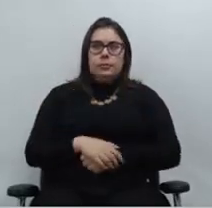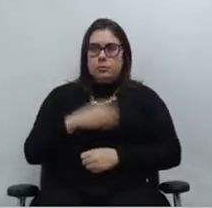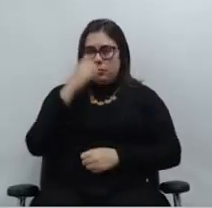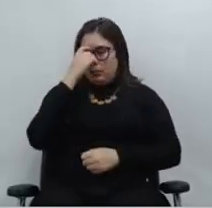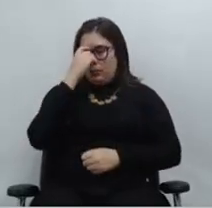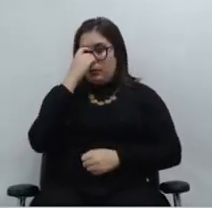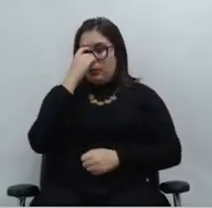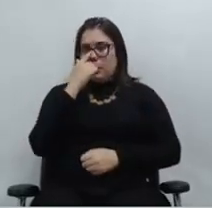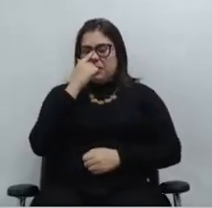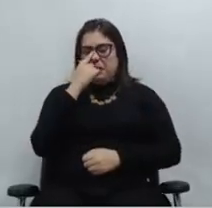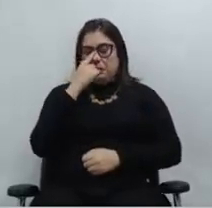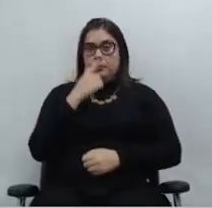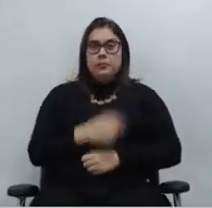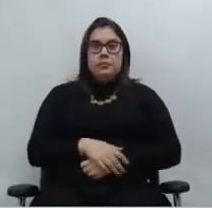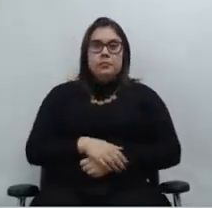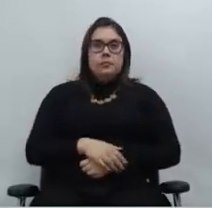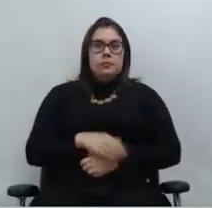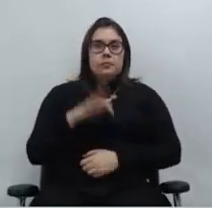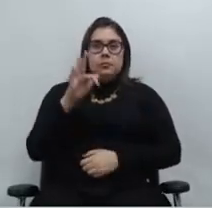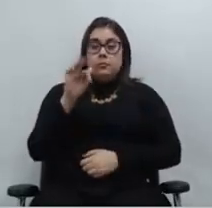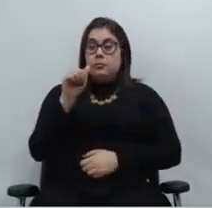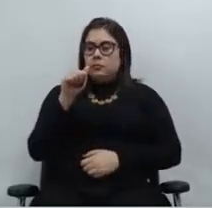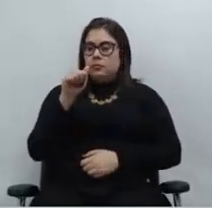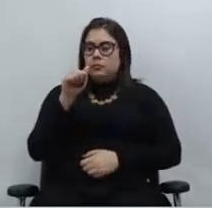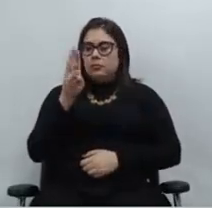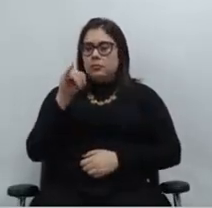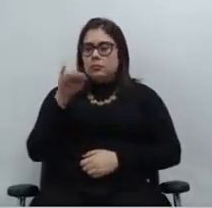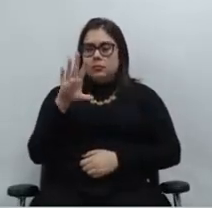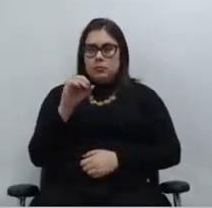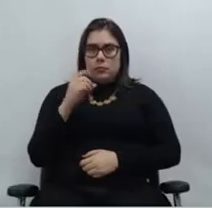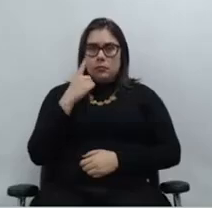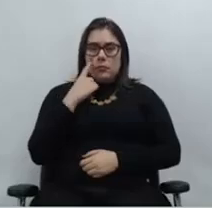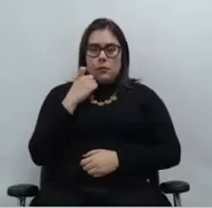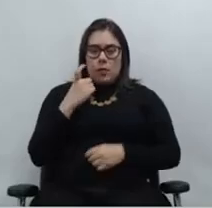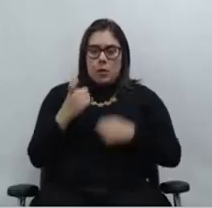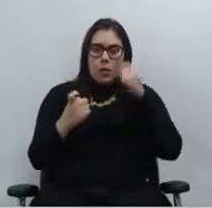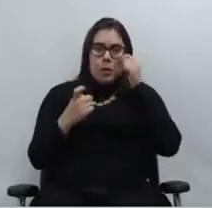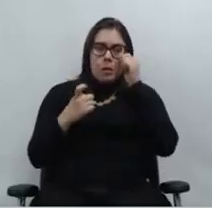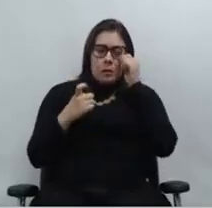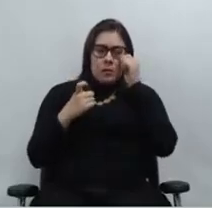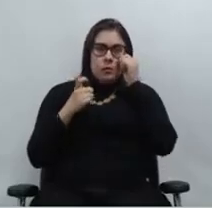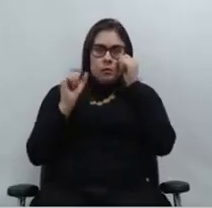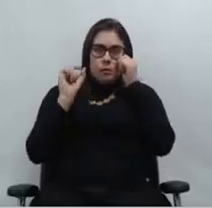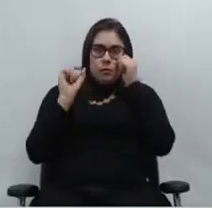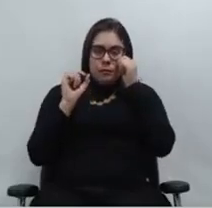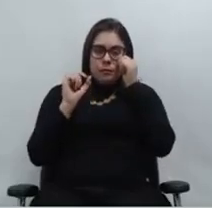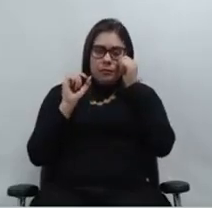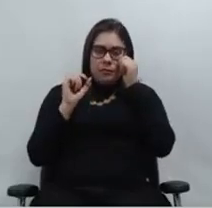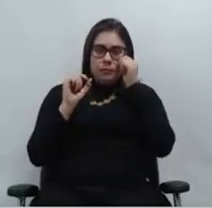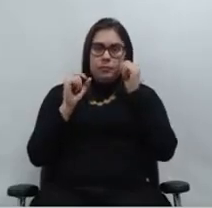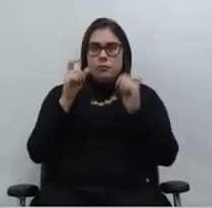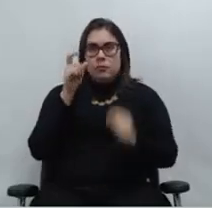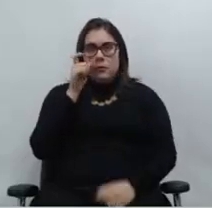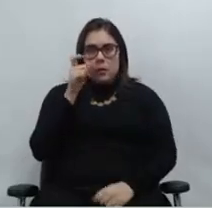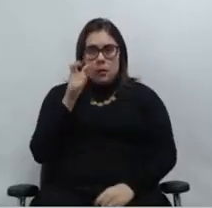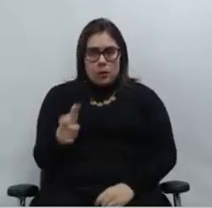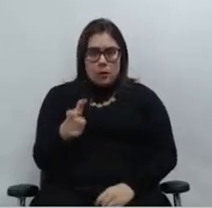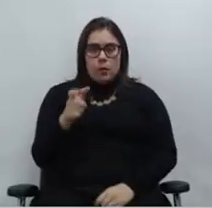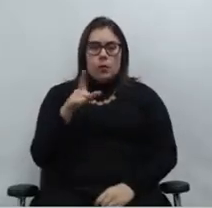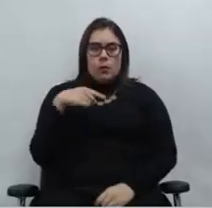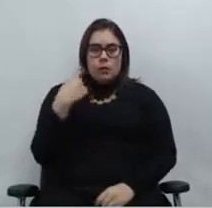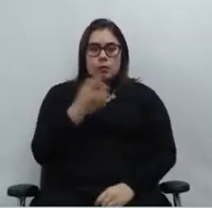excelentíssimo conselheiro Fábio Soja, que foi interessante a congruência de intenções dessa Defensoria